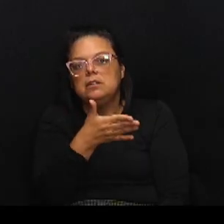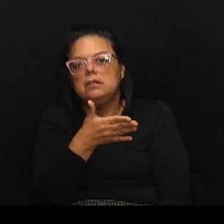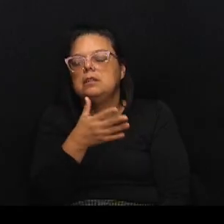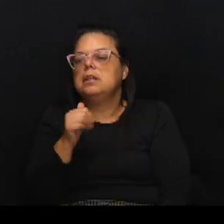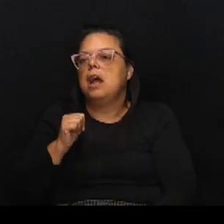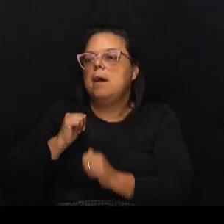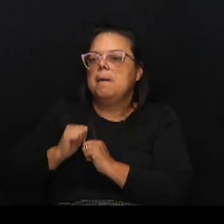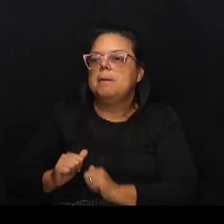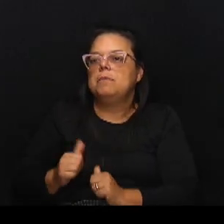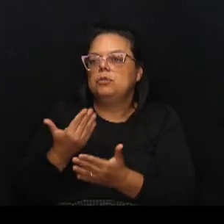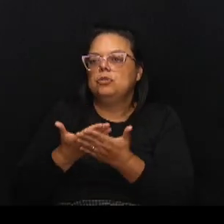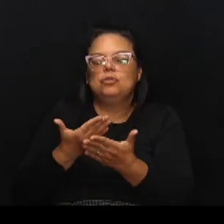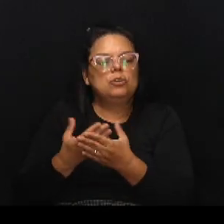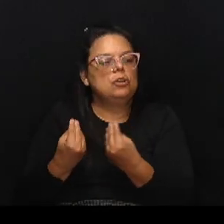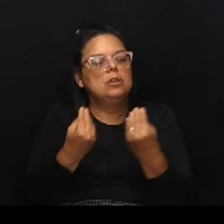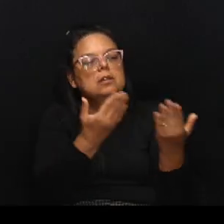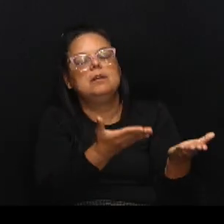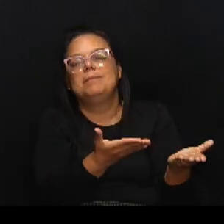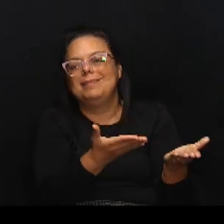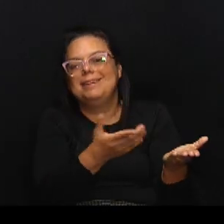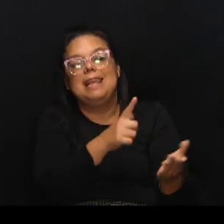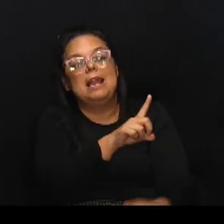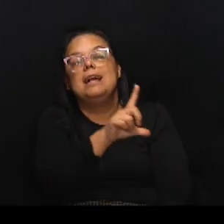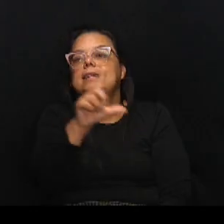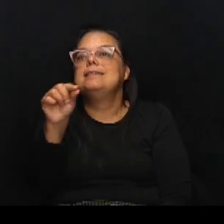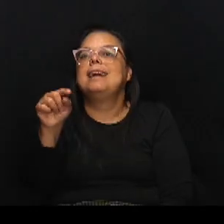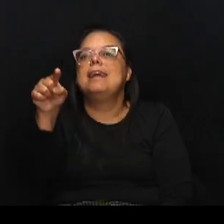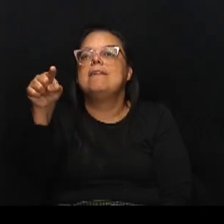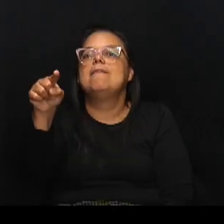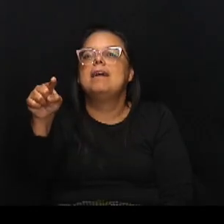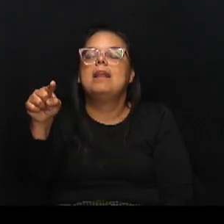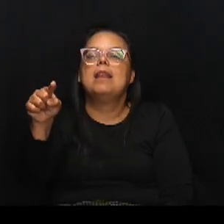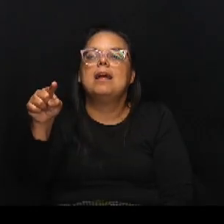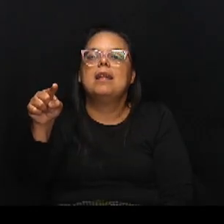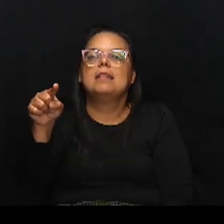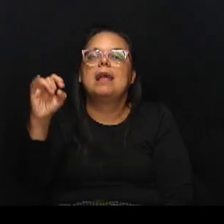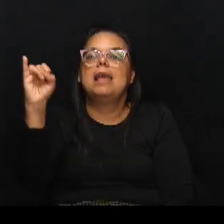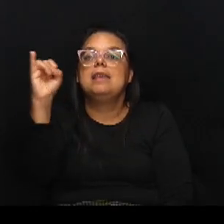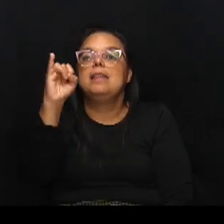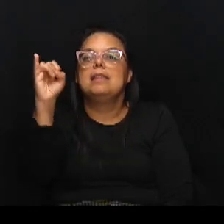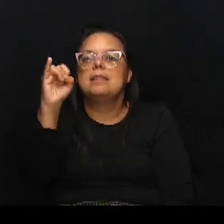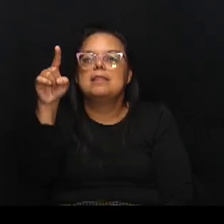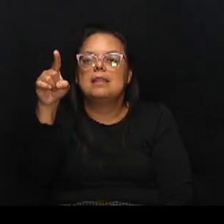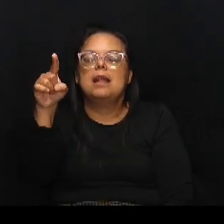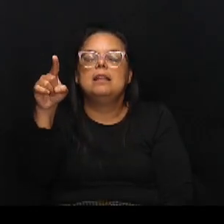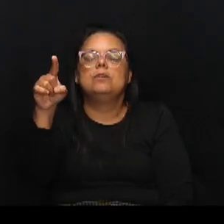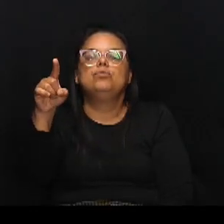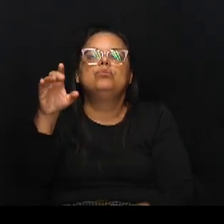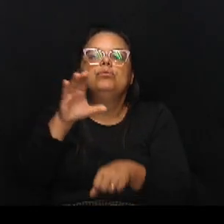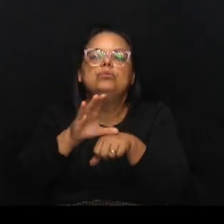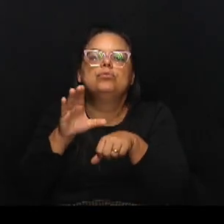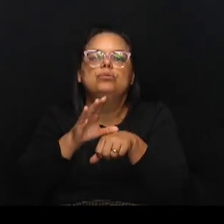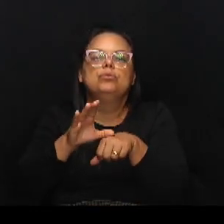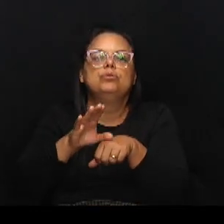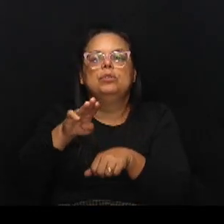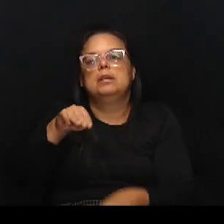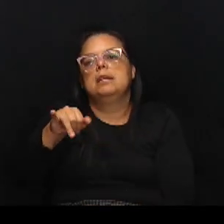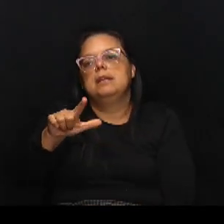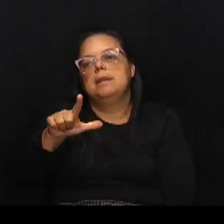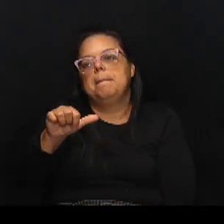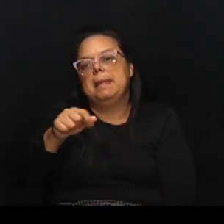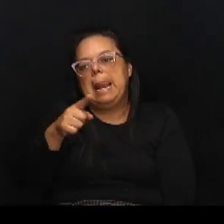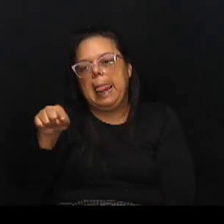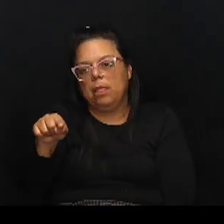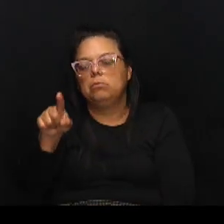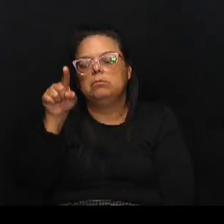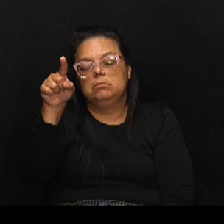estudos e a Maria Monteiro sai do Colégio Florêncio e entra na Itália, num curso em Milão, se não me engano, e nesse curso